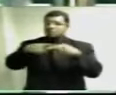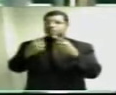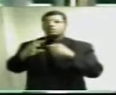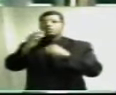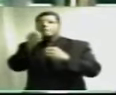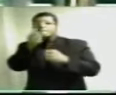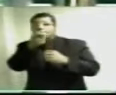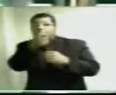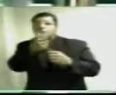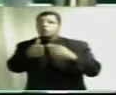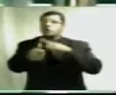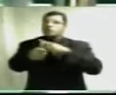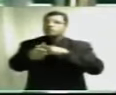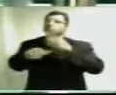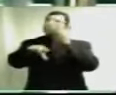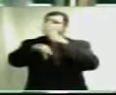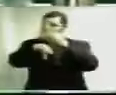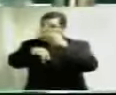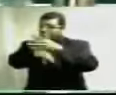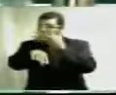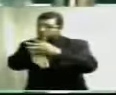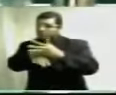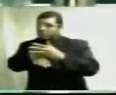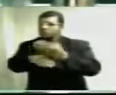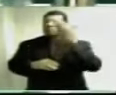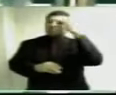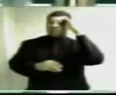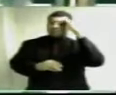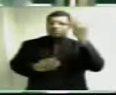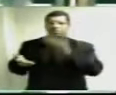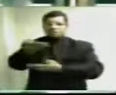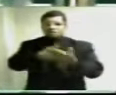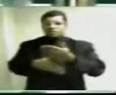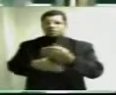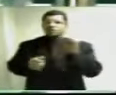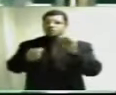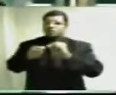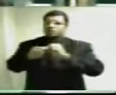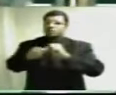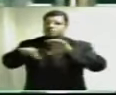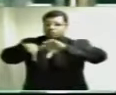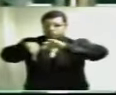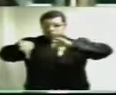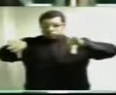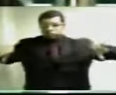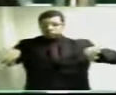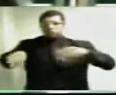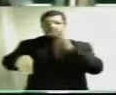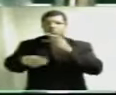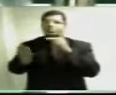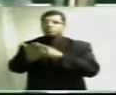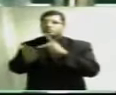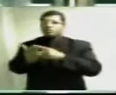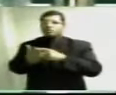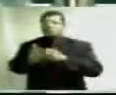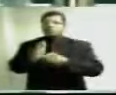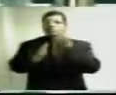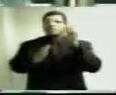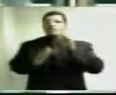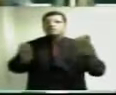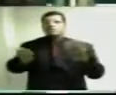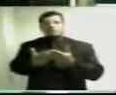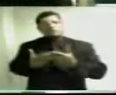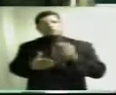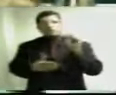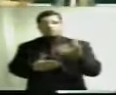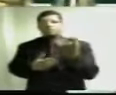nem tampouco temos a capacidade de compreender e de fazer a separação entre o que de fato é prioridade